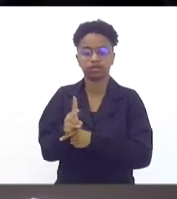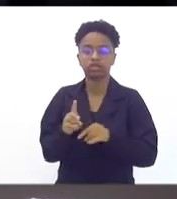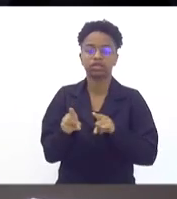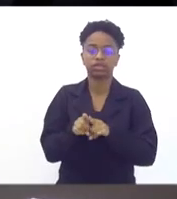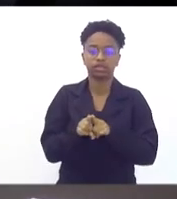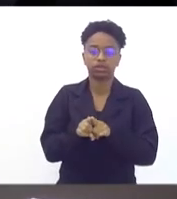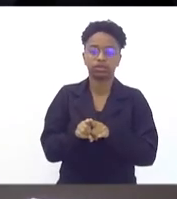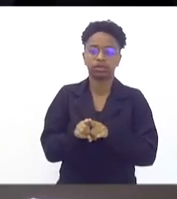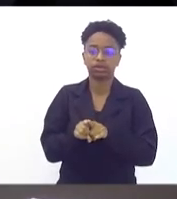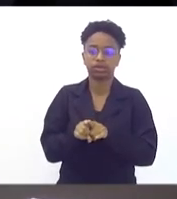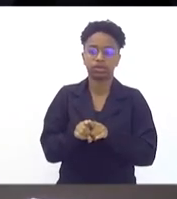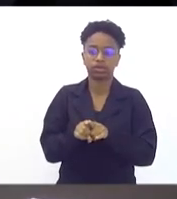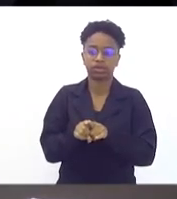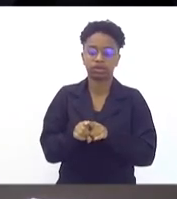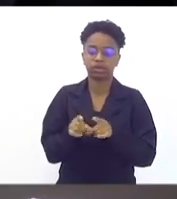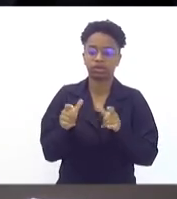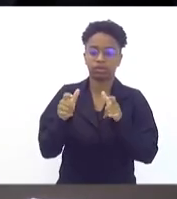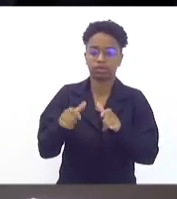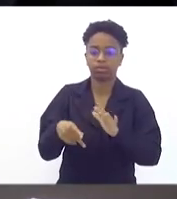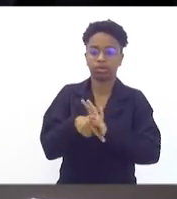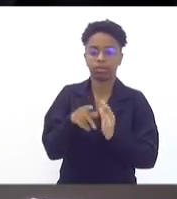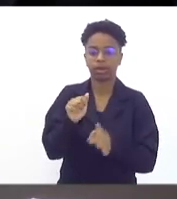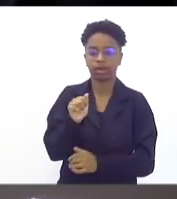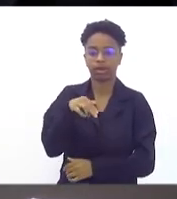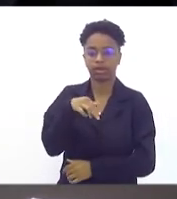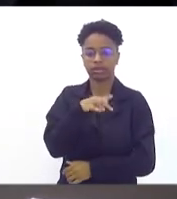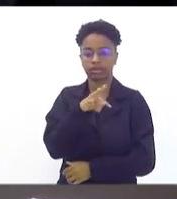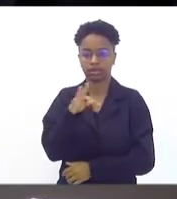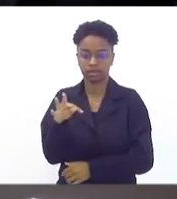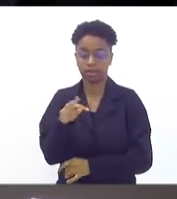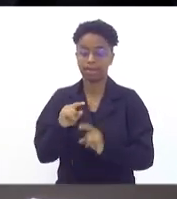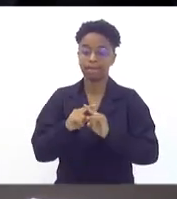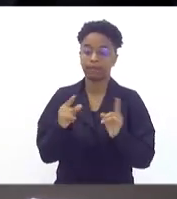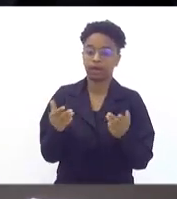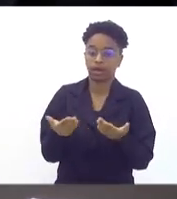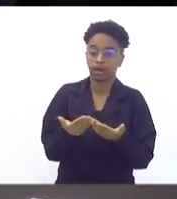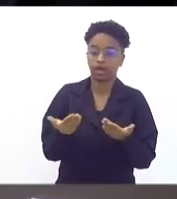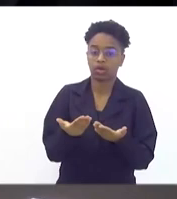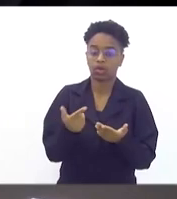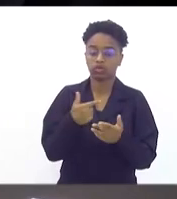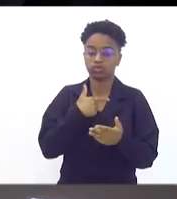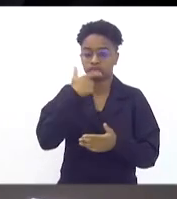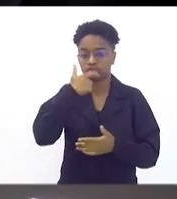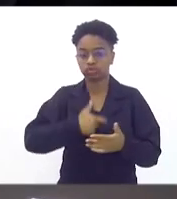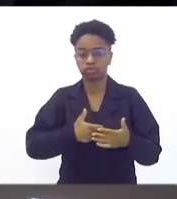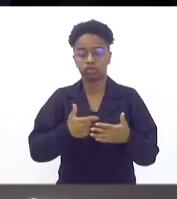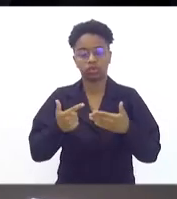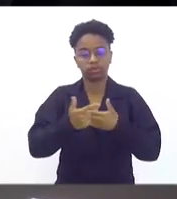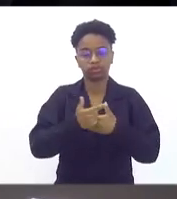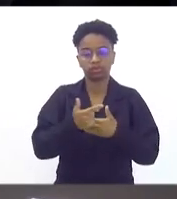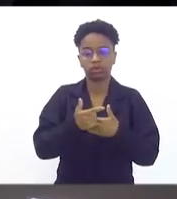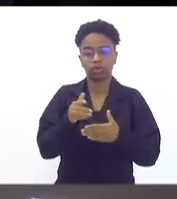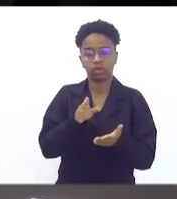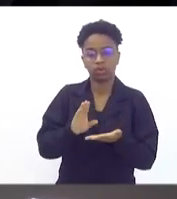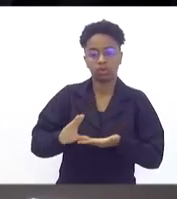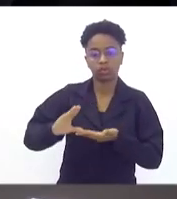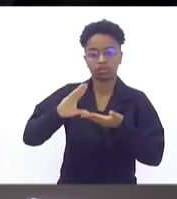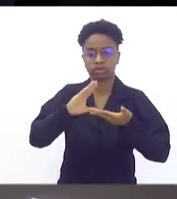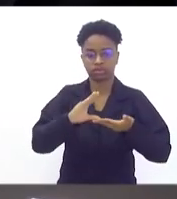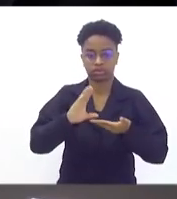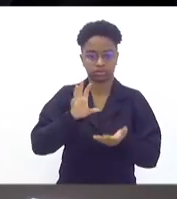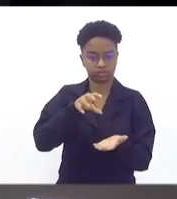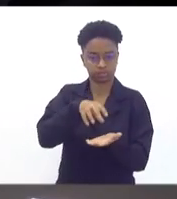passagem a ntt e agora estando no papel de Conselheiro da agência sabendo que